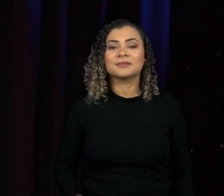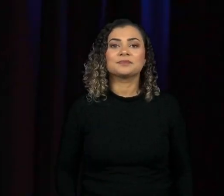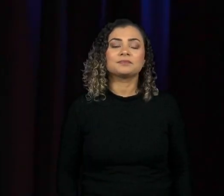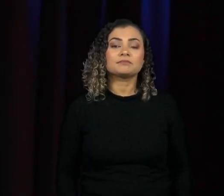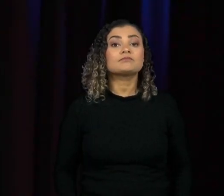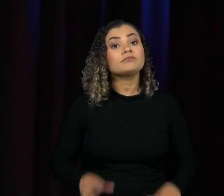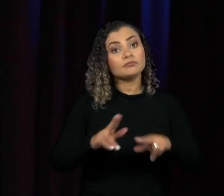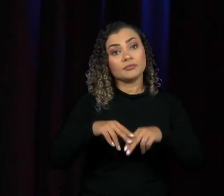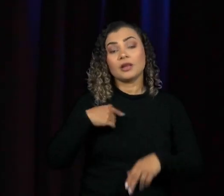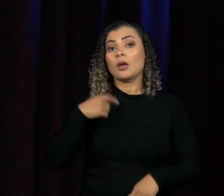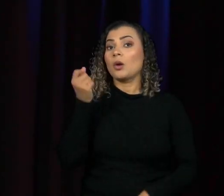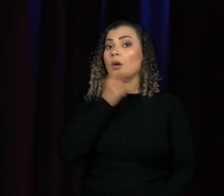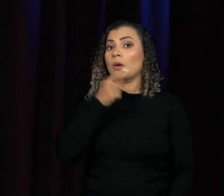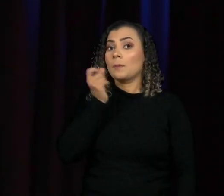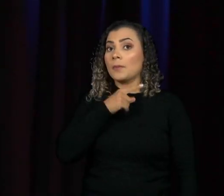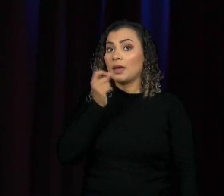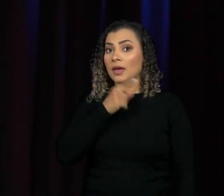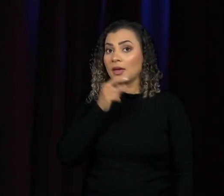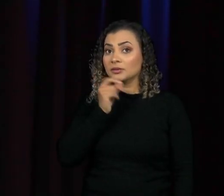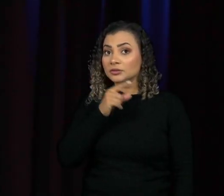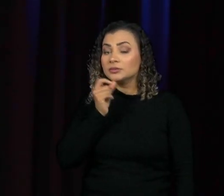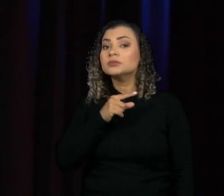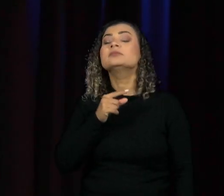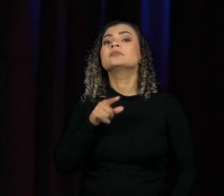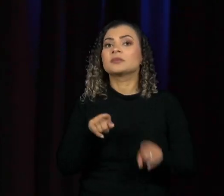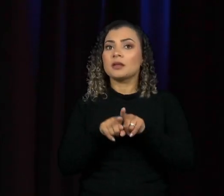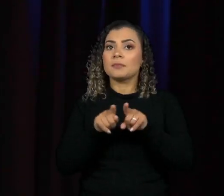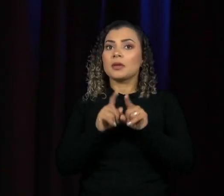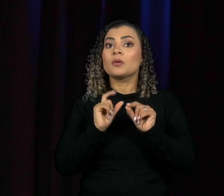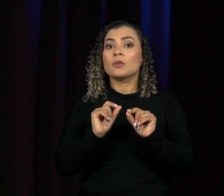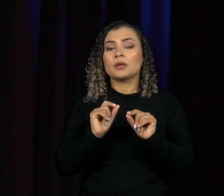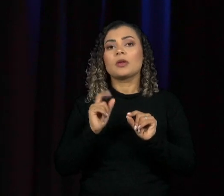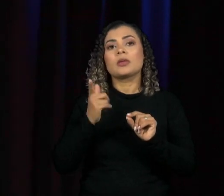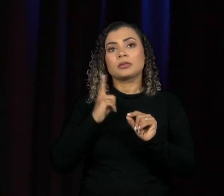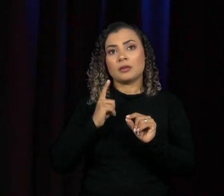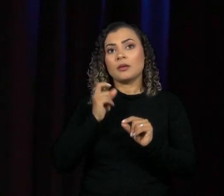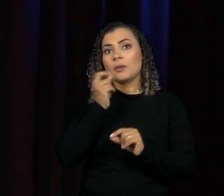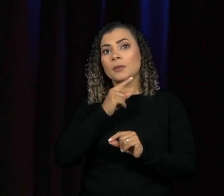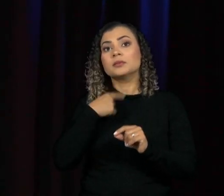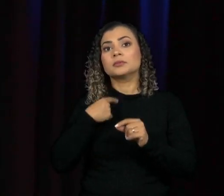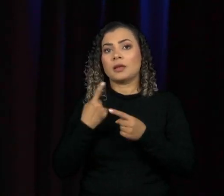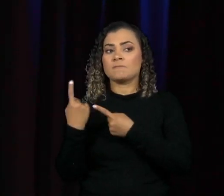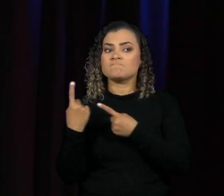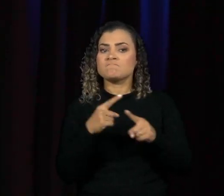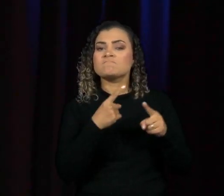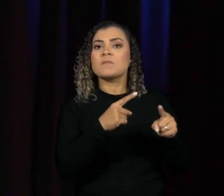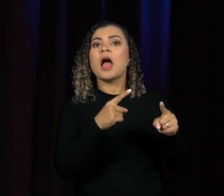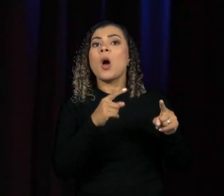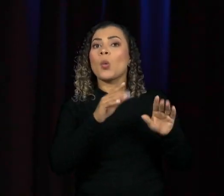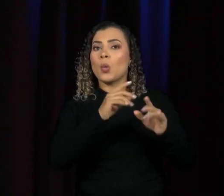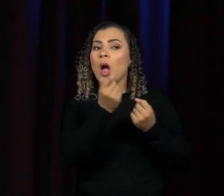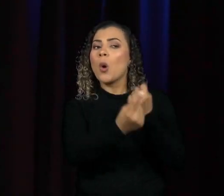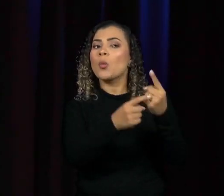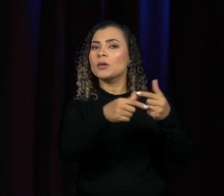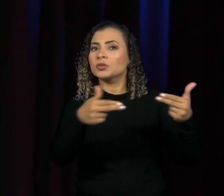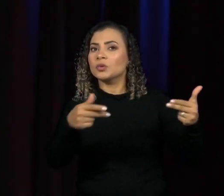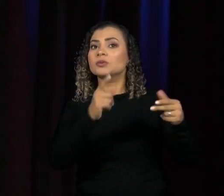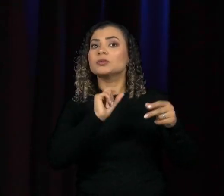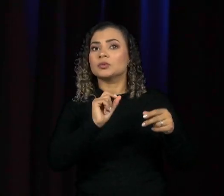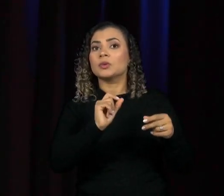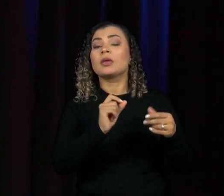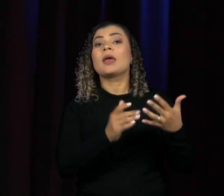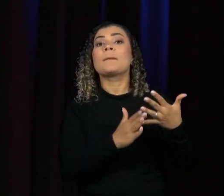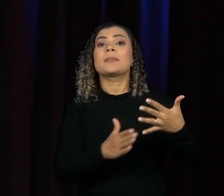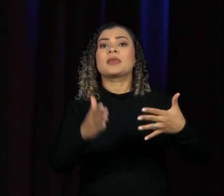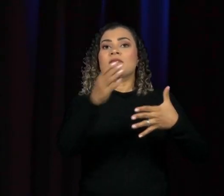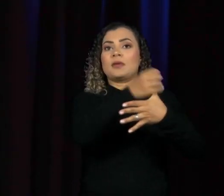comédia que eu faço, ela ataca instituições, ela ataca comunidades que estão aí num local de privilégio,